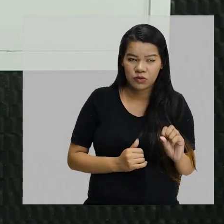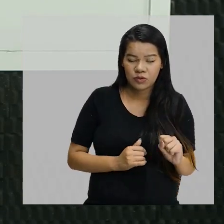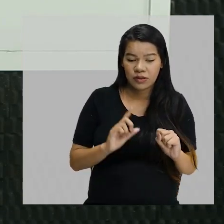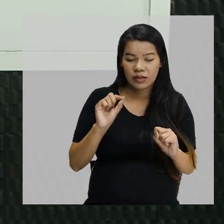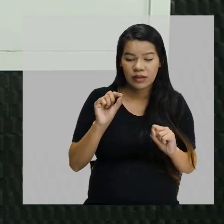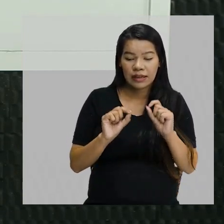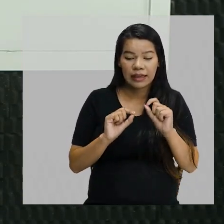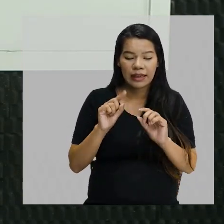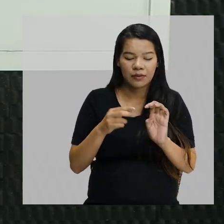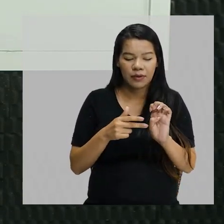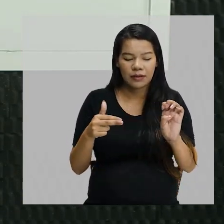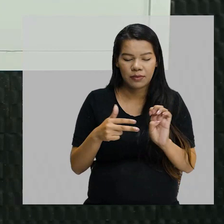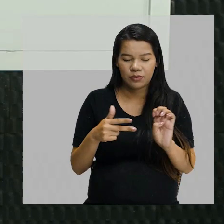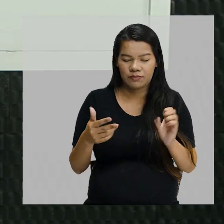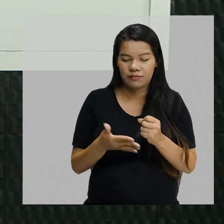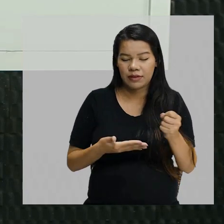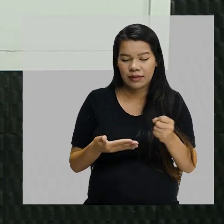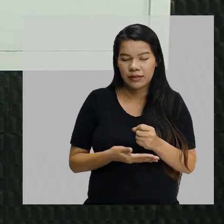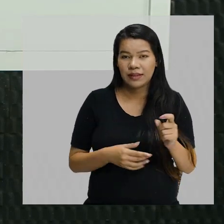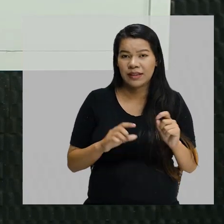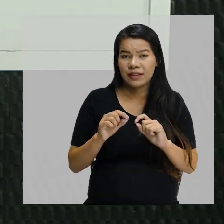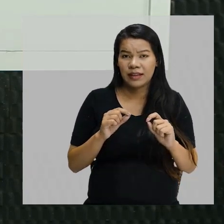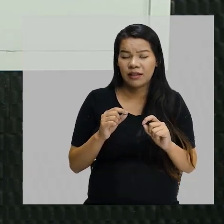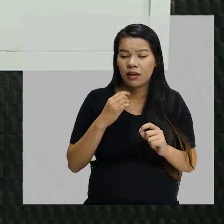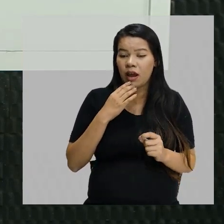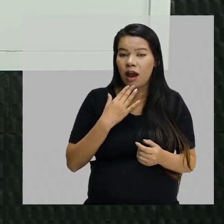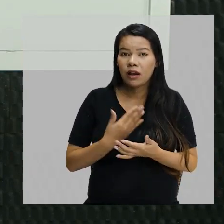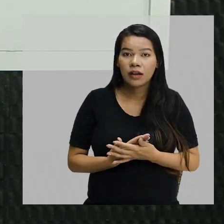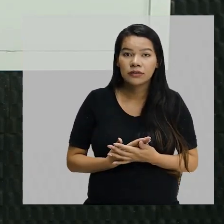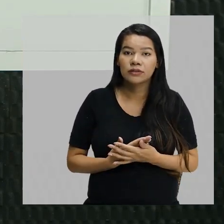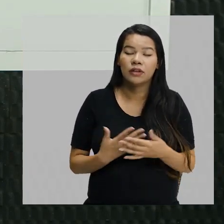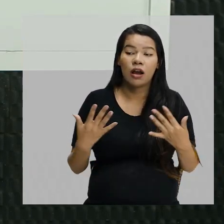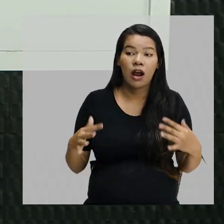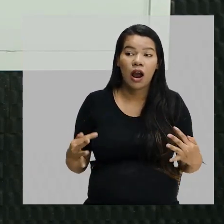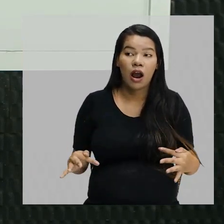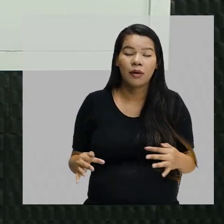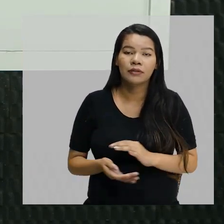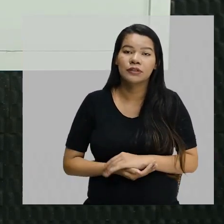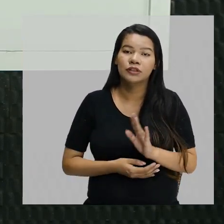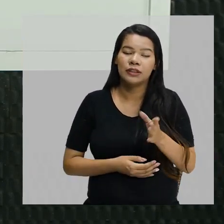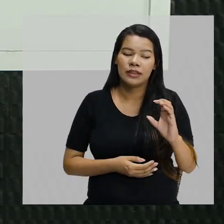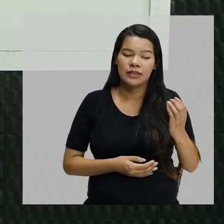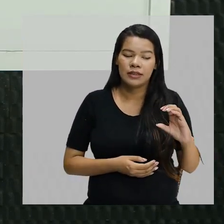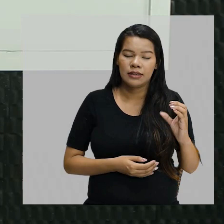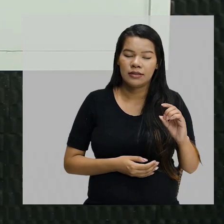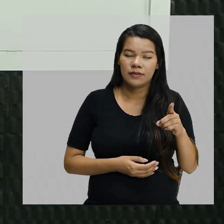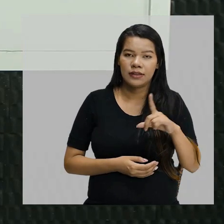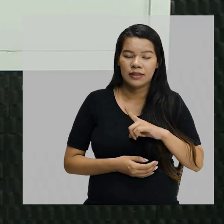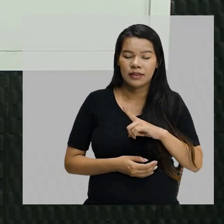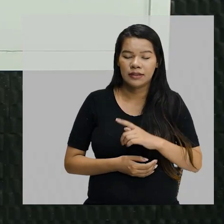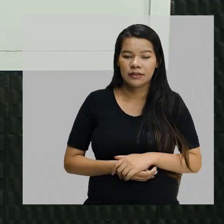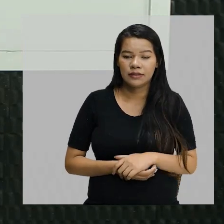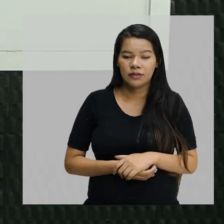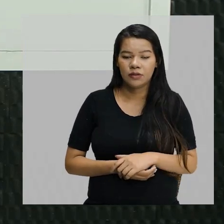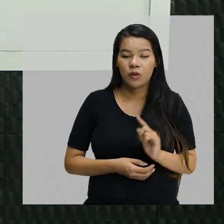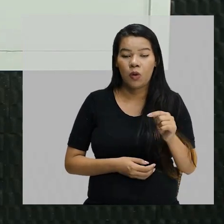que é um elemento fundamental para isso certo que é espanto admiração tá na ciência aí você tem certo